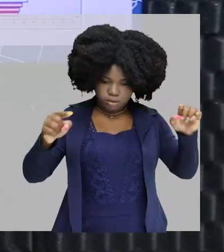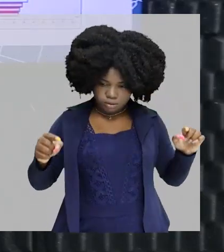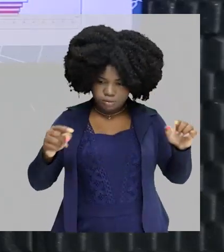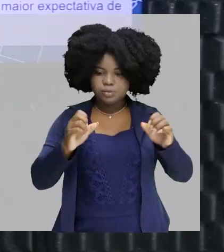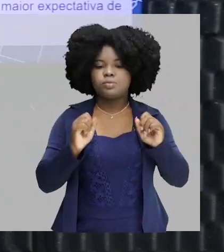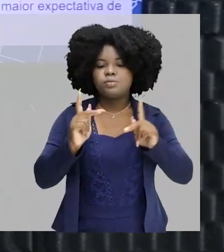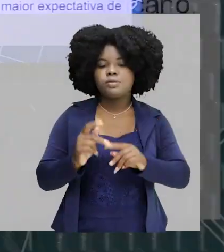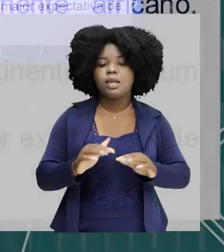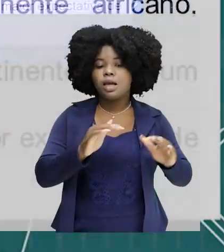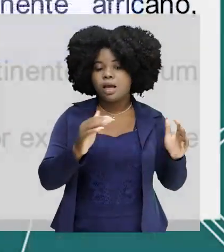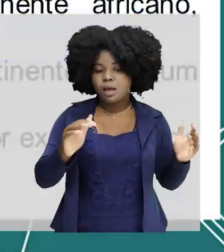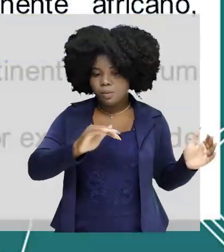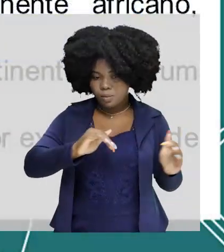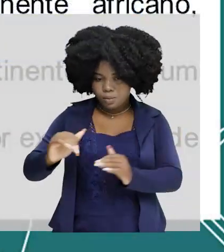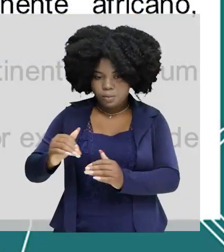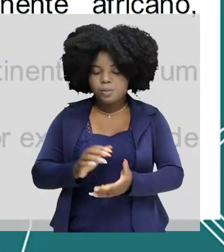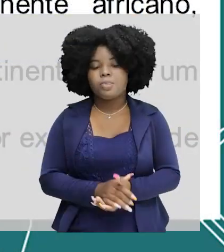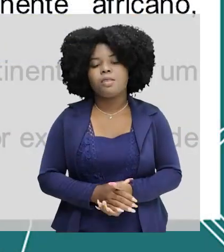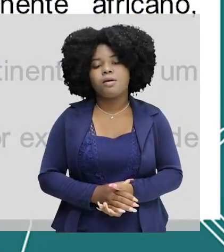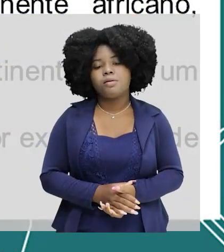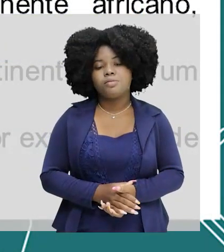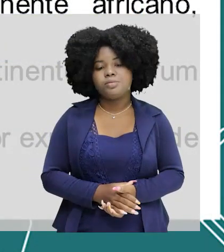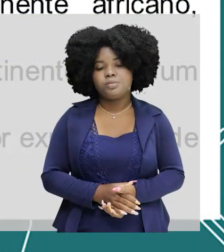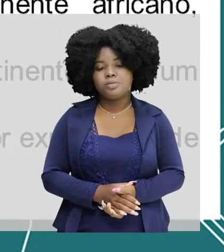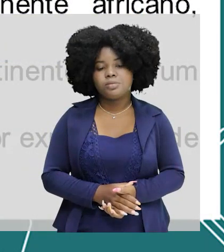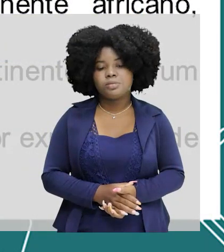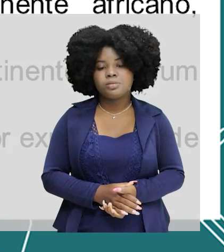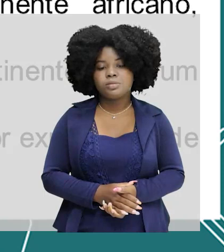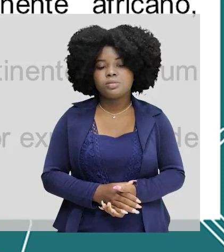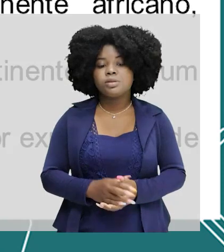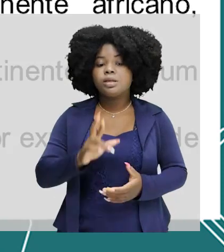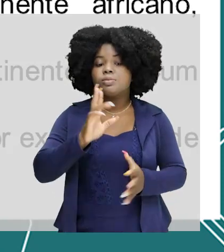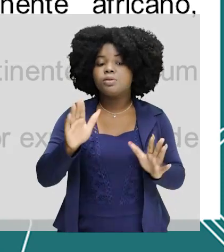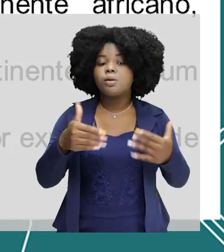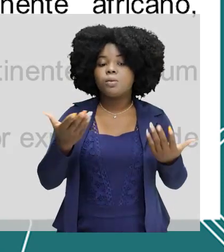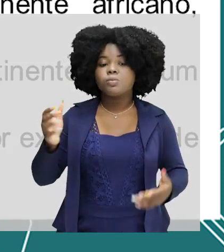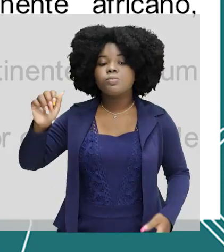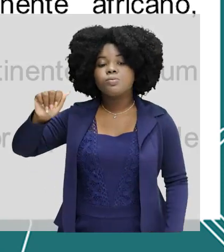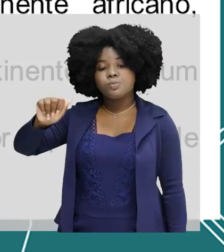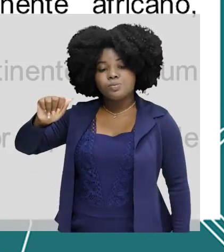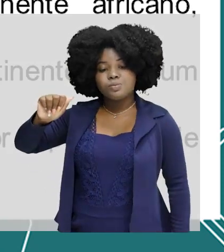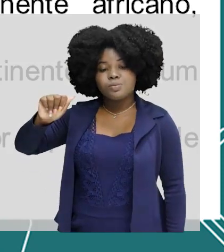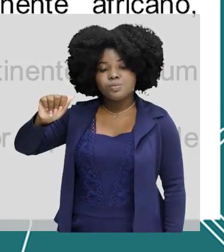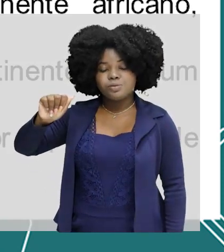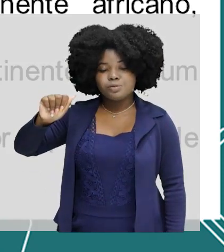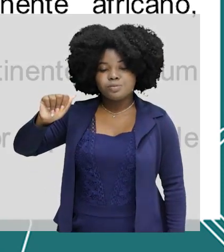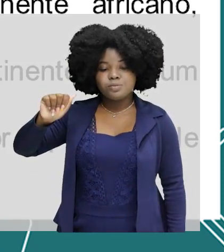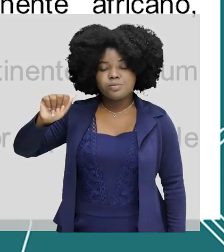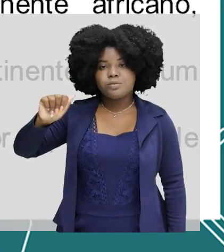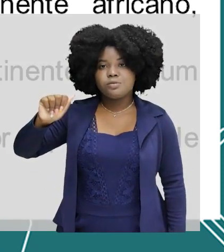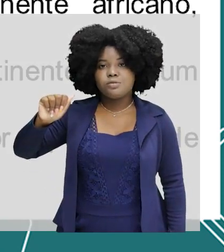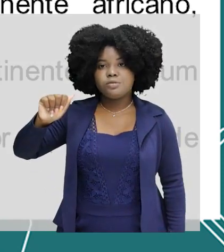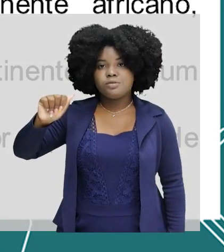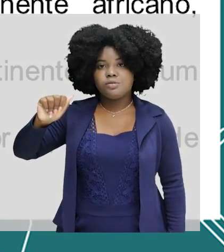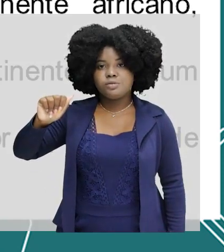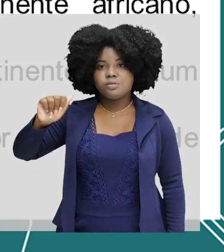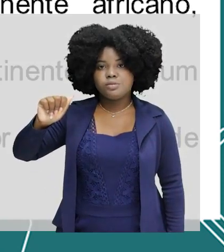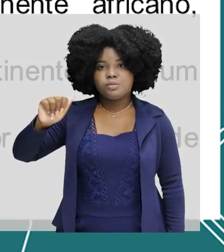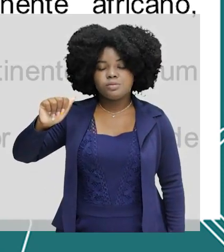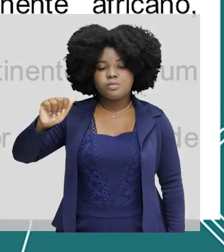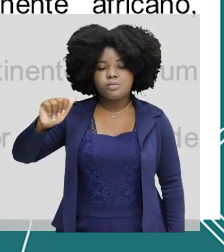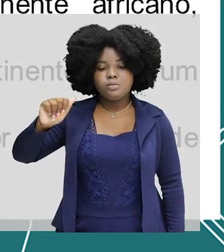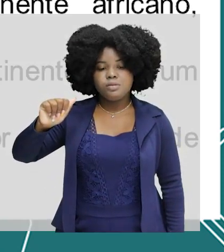questão agora. Então, analisando as pirâmides, responda. Letra A. Percebe-se uma